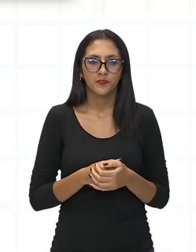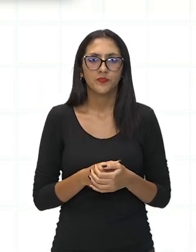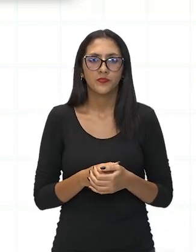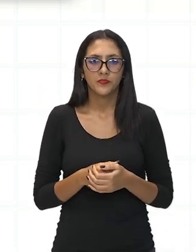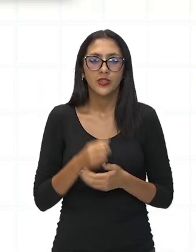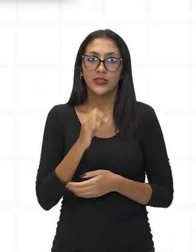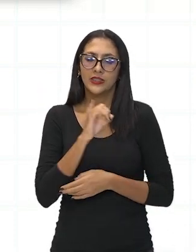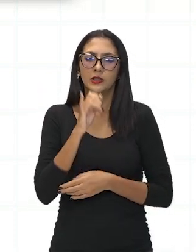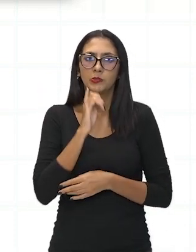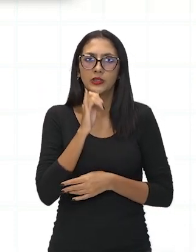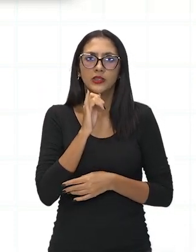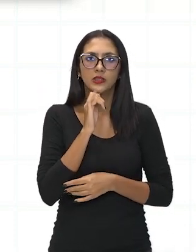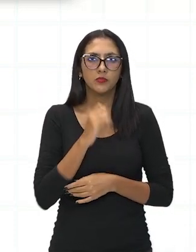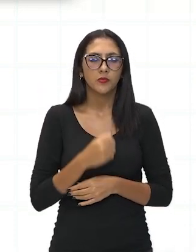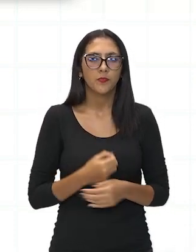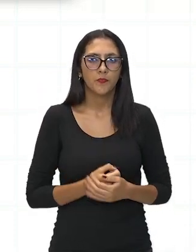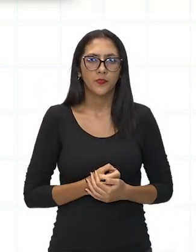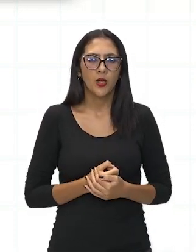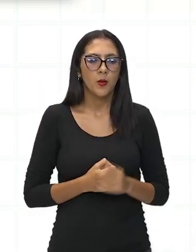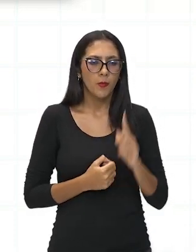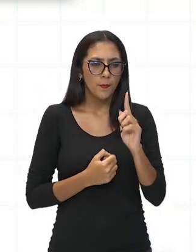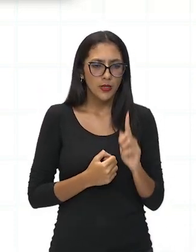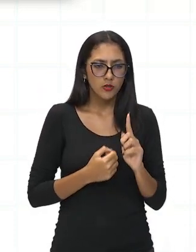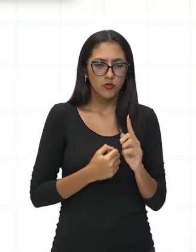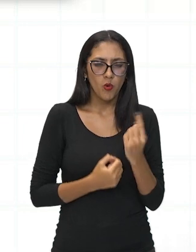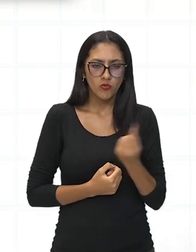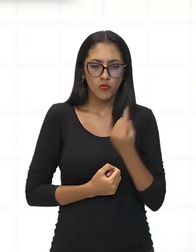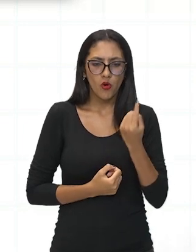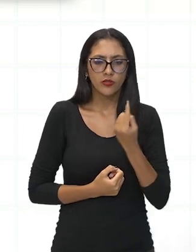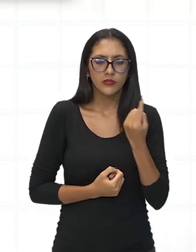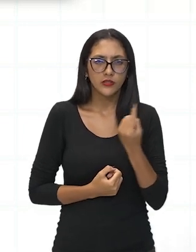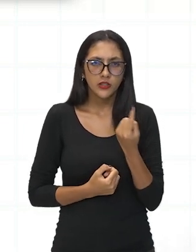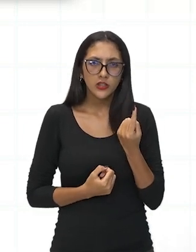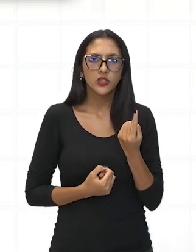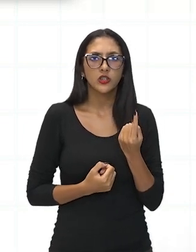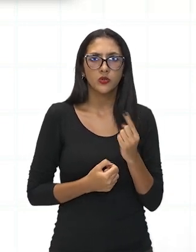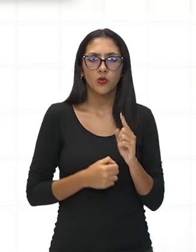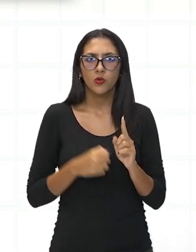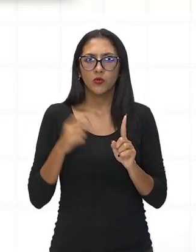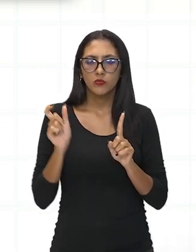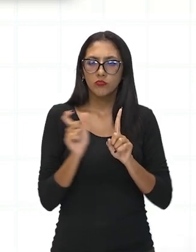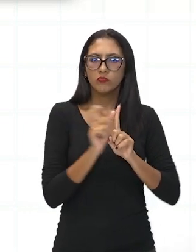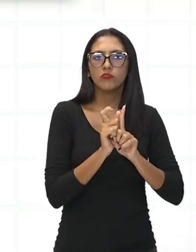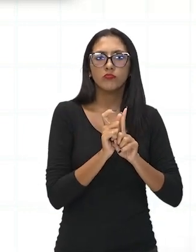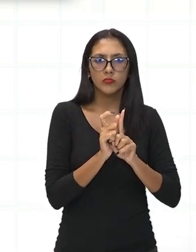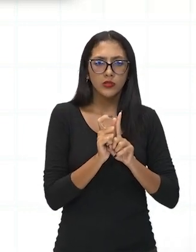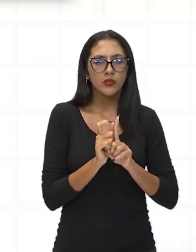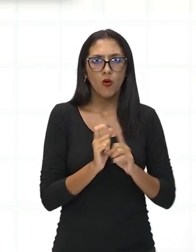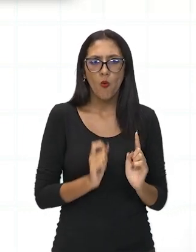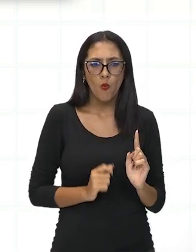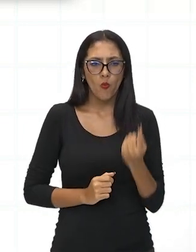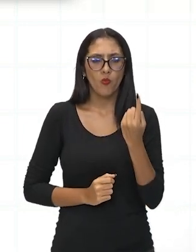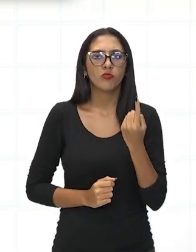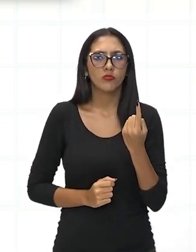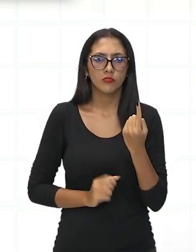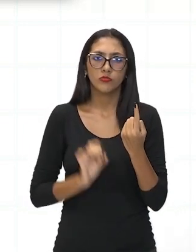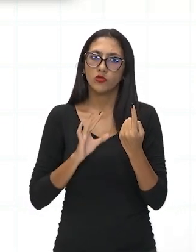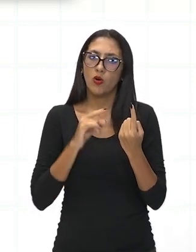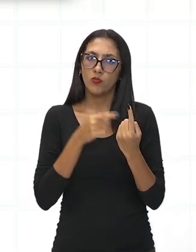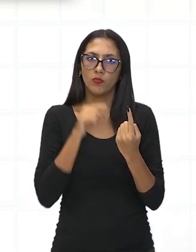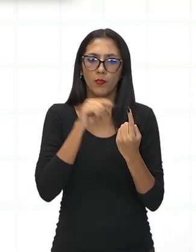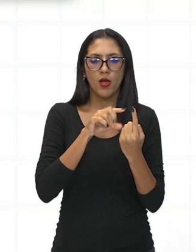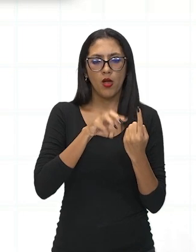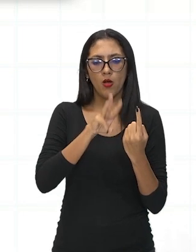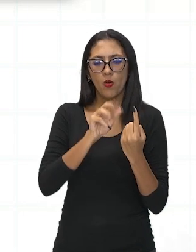uma pessoa, um objeto, um planeta, um animal, uma comida, único, eu vou usar o was. Se